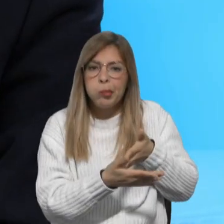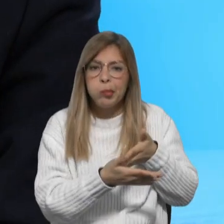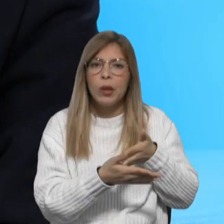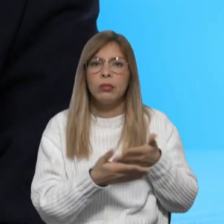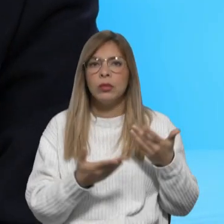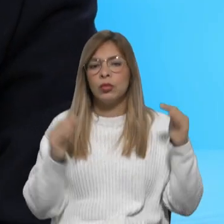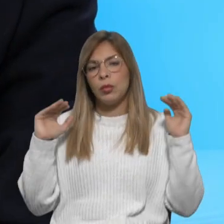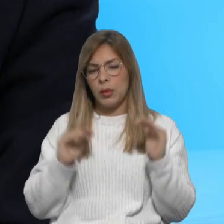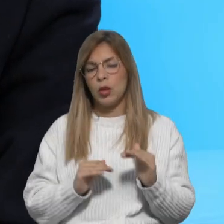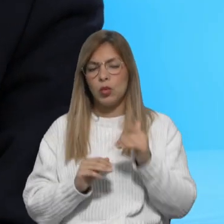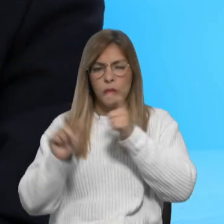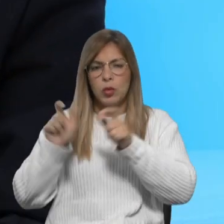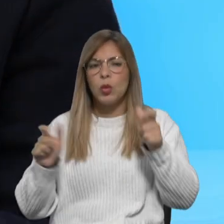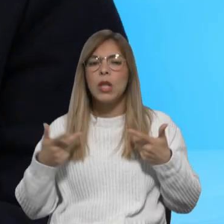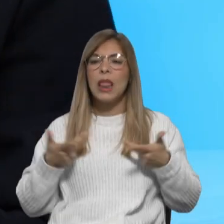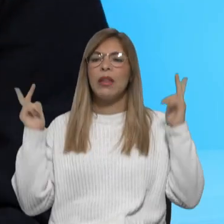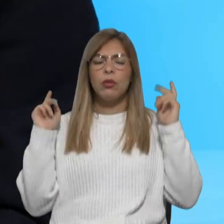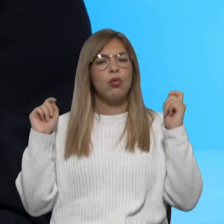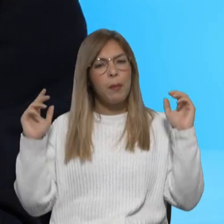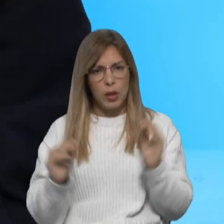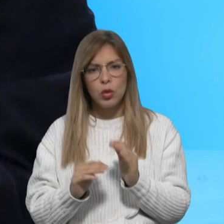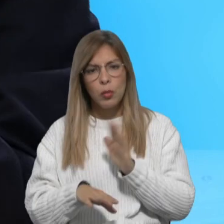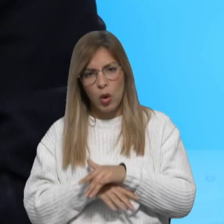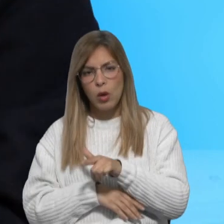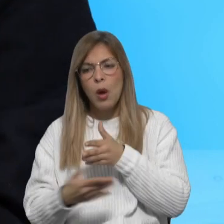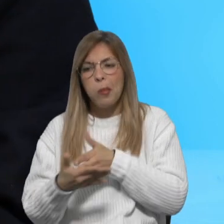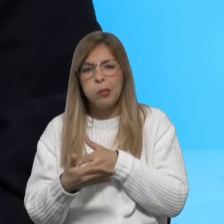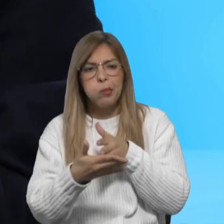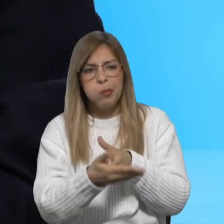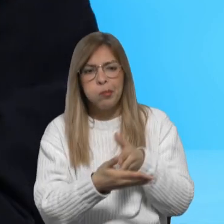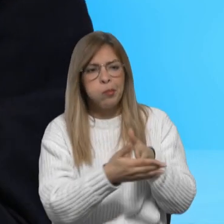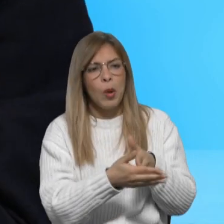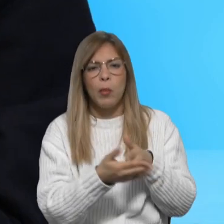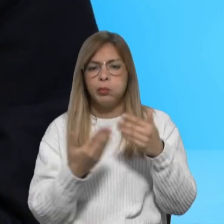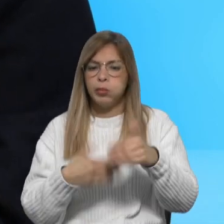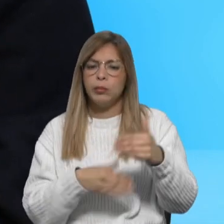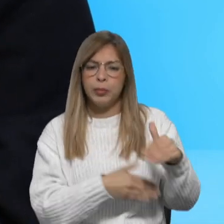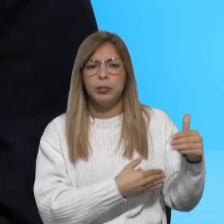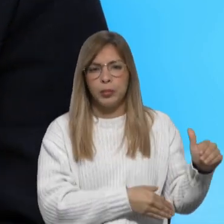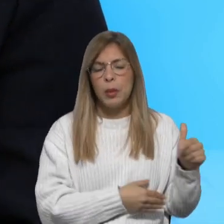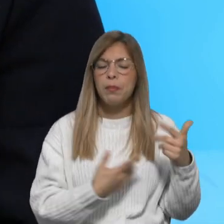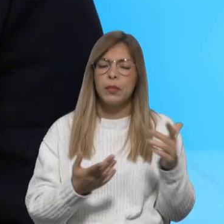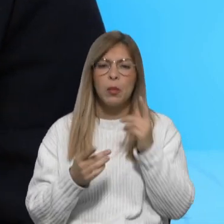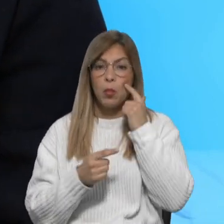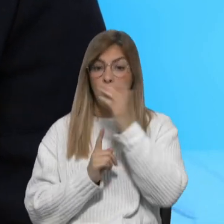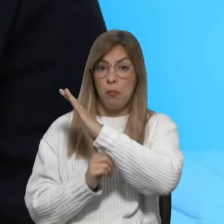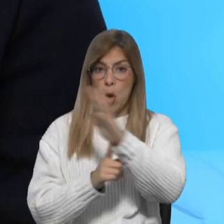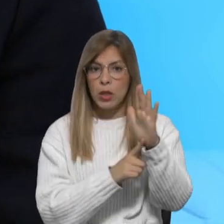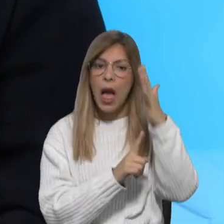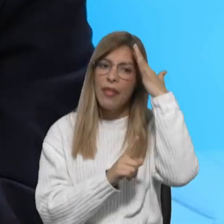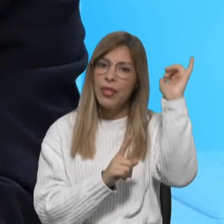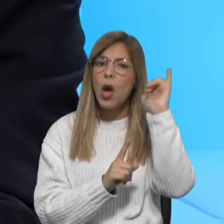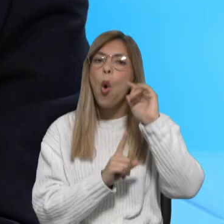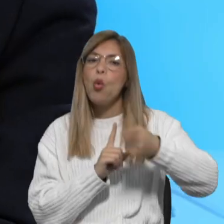diminuímos a liberdade das pessoas. E, portanto, no fundo, é dar às pessoas a ideia, mas mostrar às pessoas a esperança. Eu citava